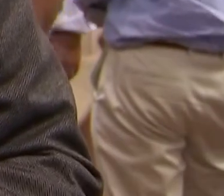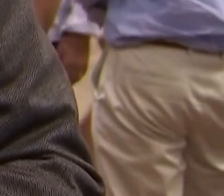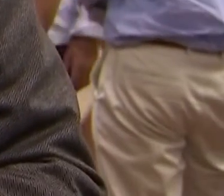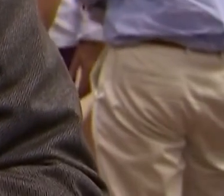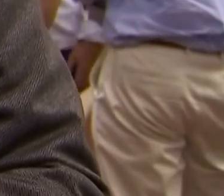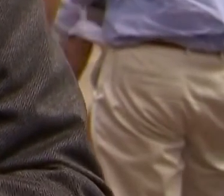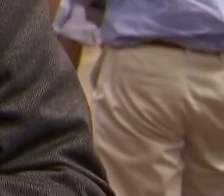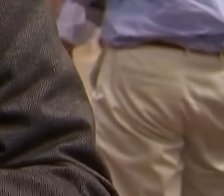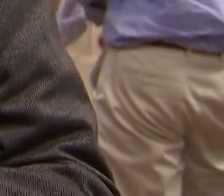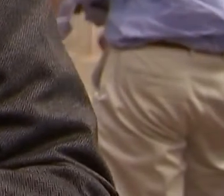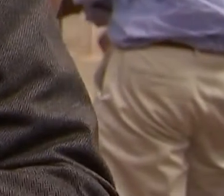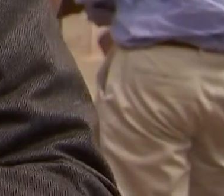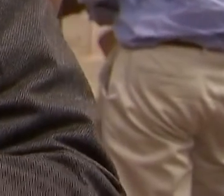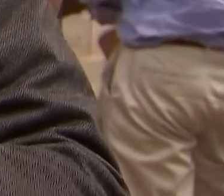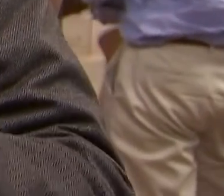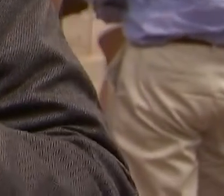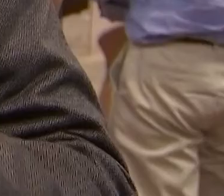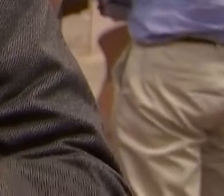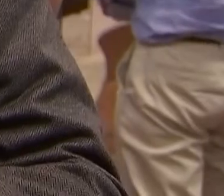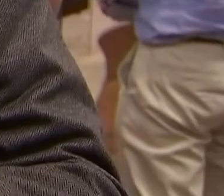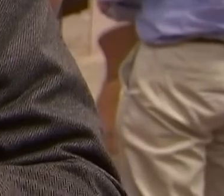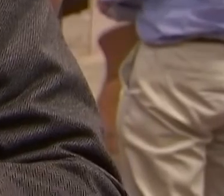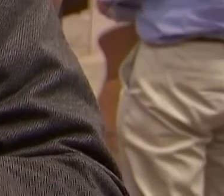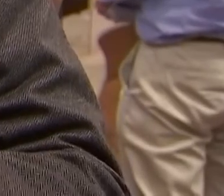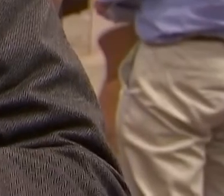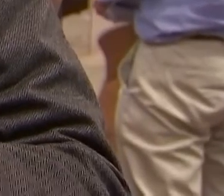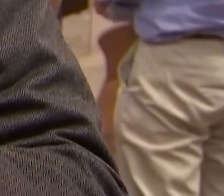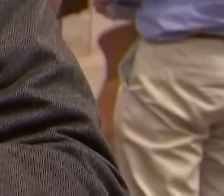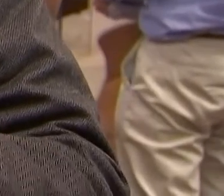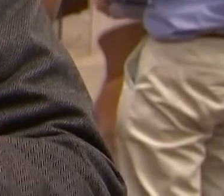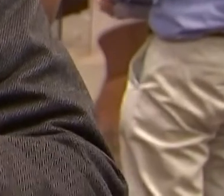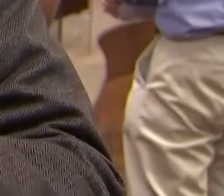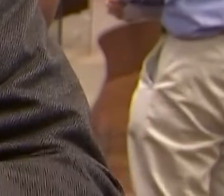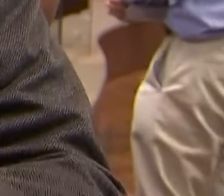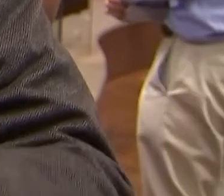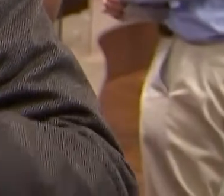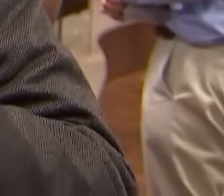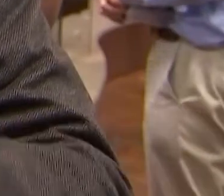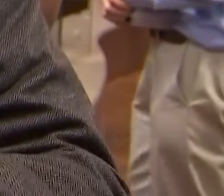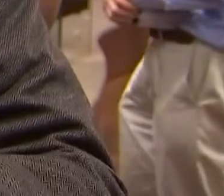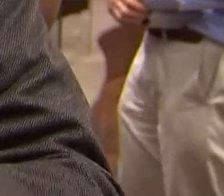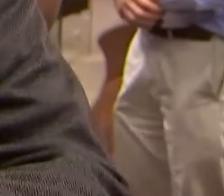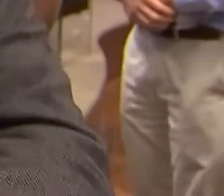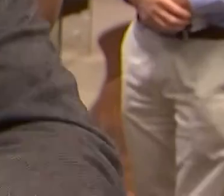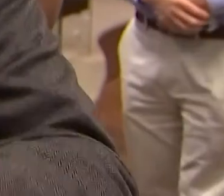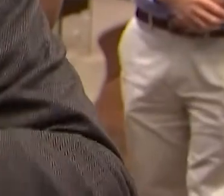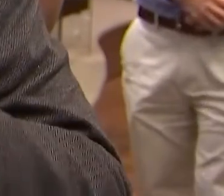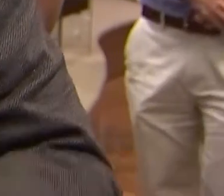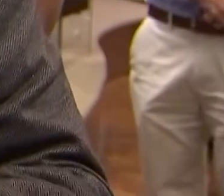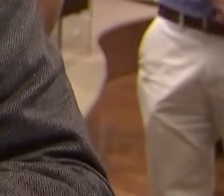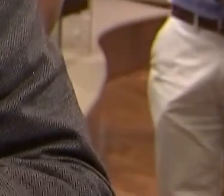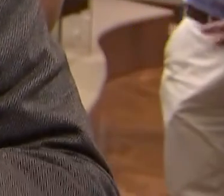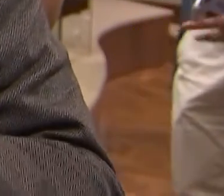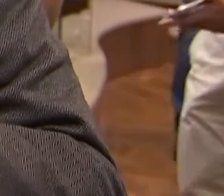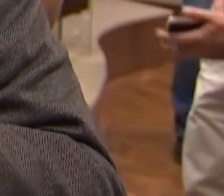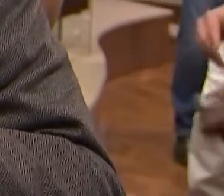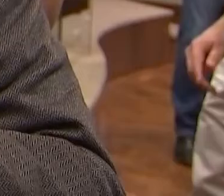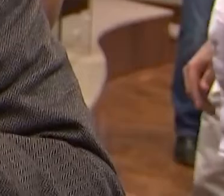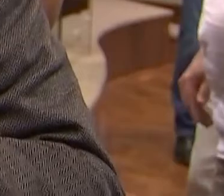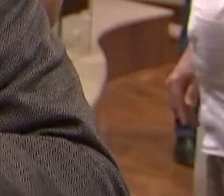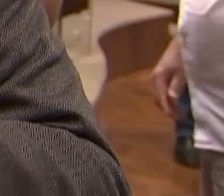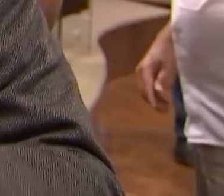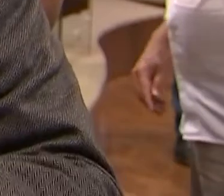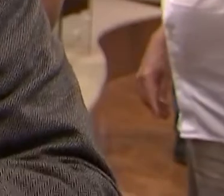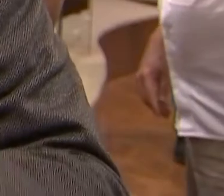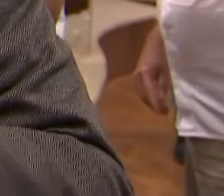muita reclamação da questão dos amarelinhos. Os amarelinhos já multar, já guinchar o carro, tem que ter uma orientação. Nós